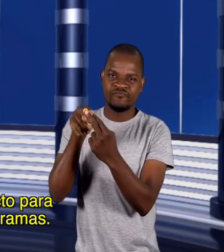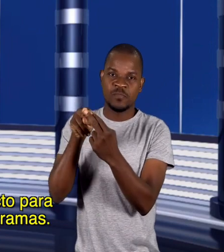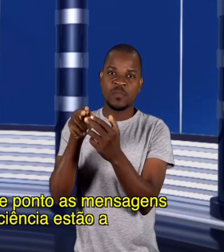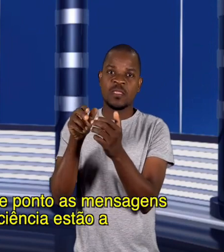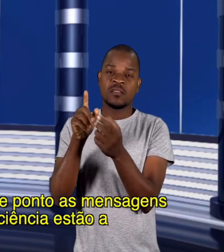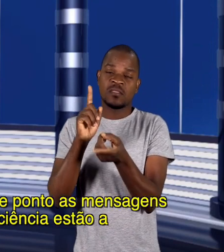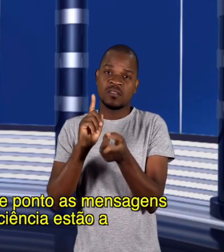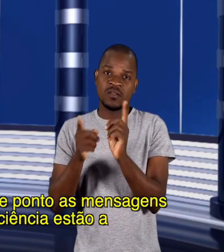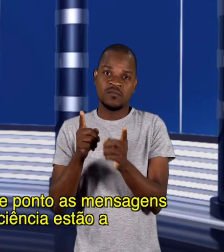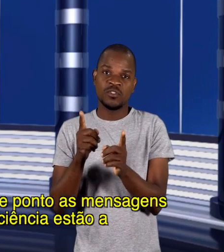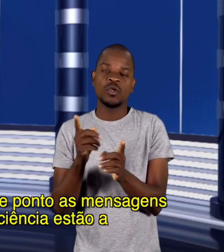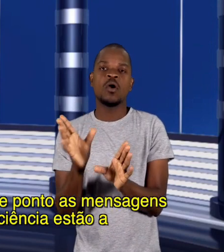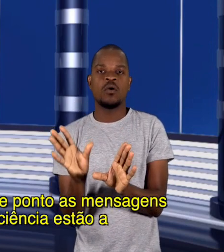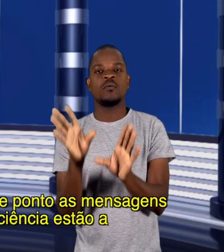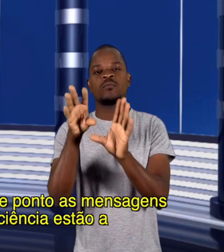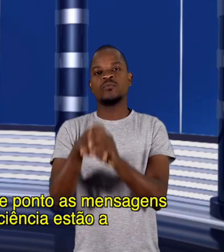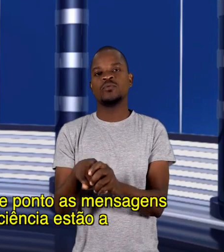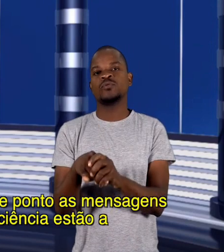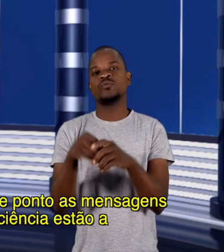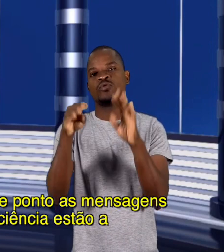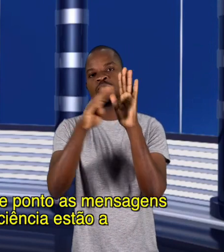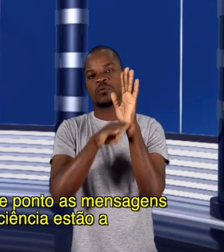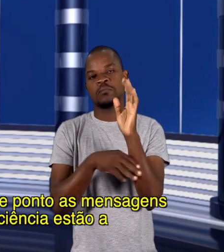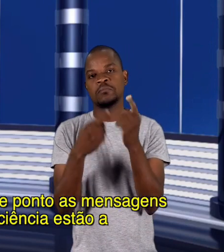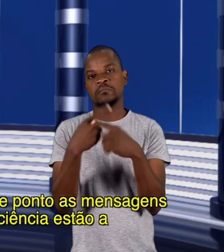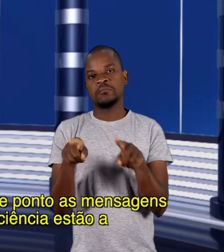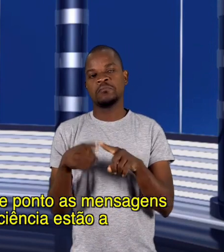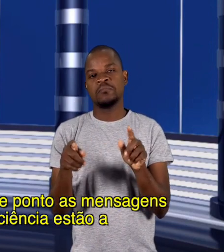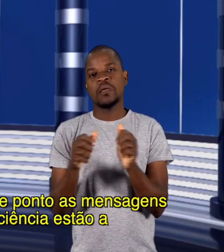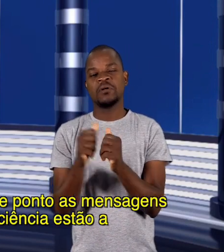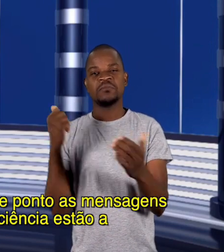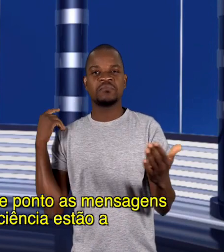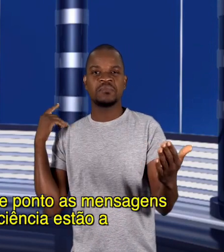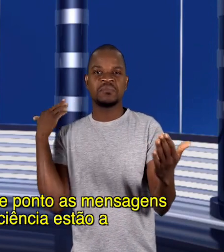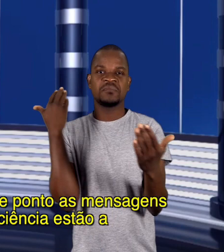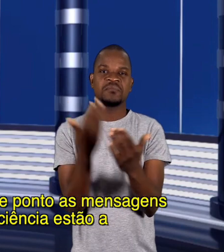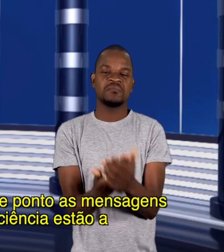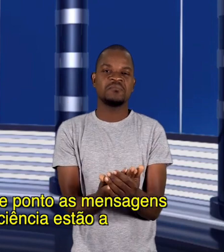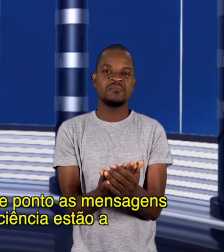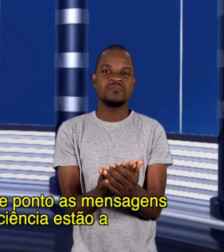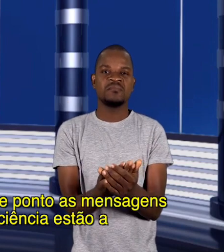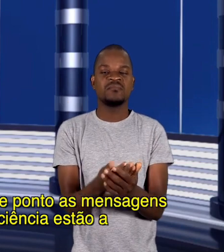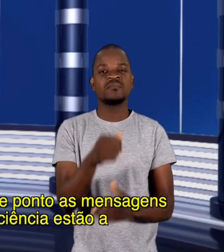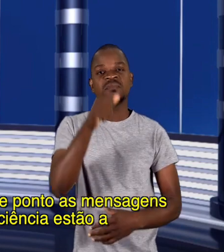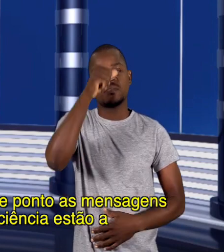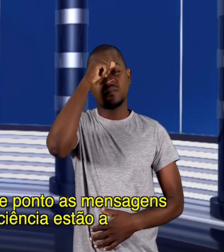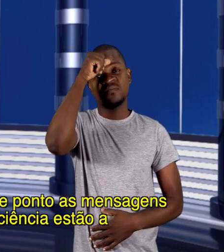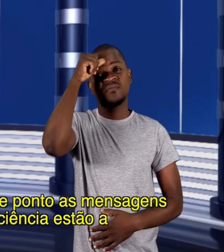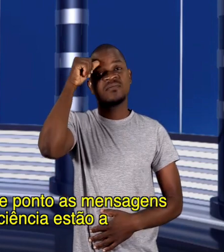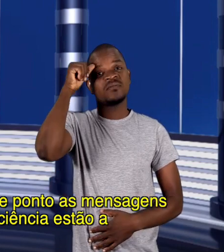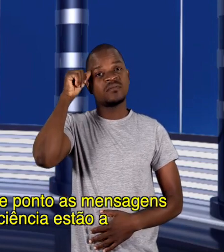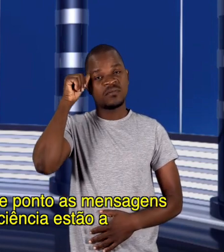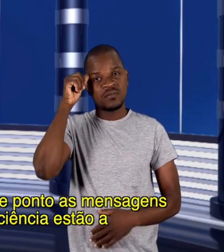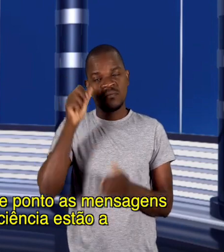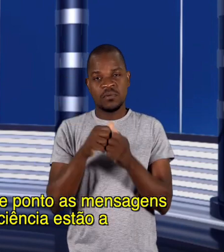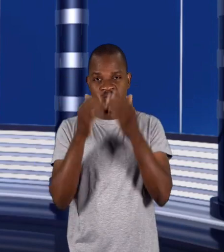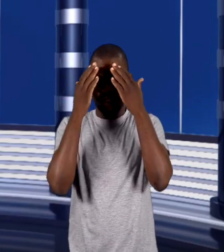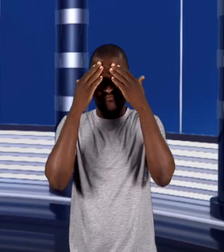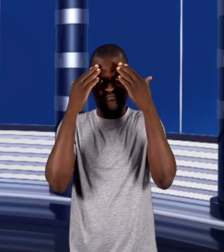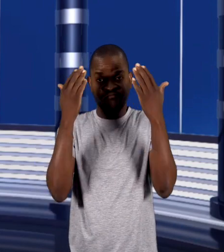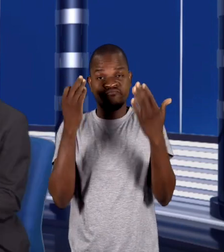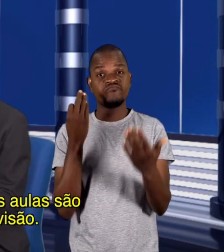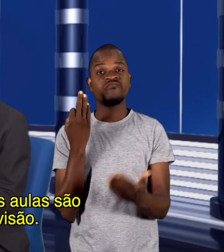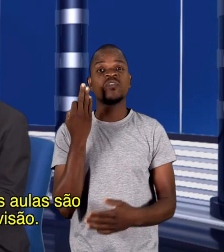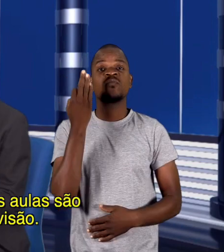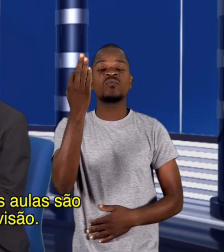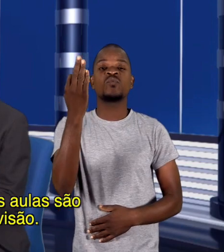mas está a ser muito muito difícil e não sabemos até que ponto as mensagens que estão a ir a estas pessoas com